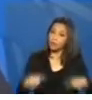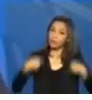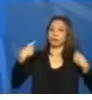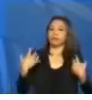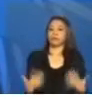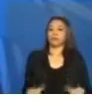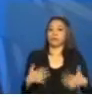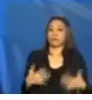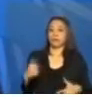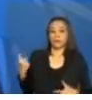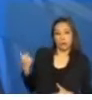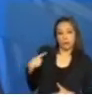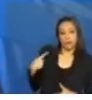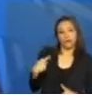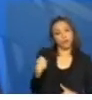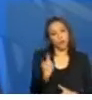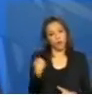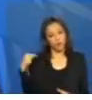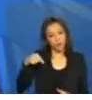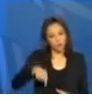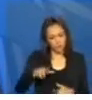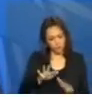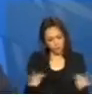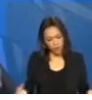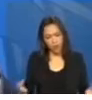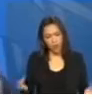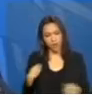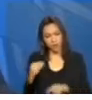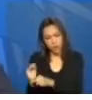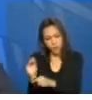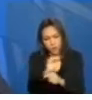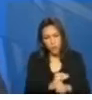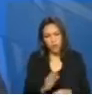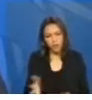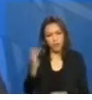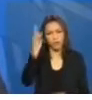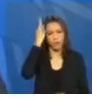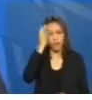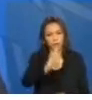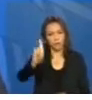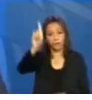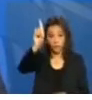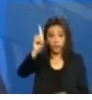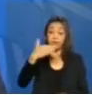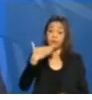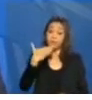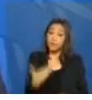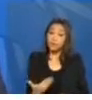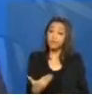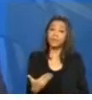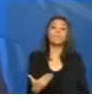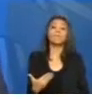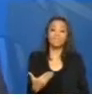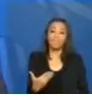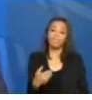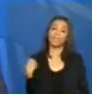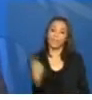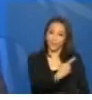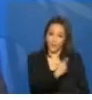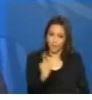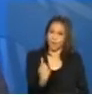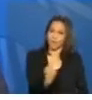aqui com humildade, com zelo, com muita fé em Deus, pedindo para que a gente